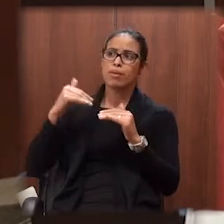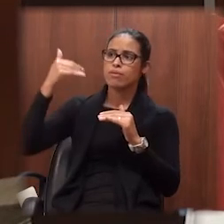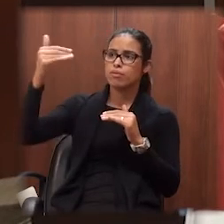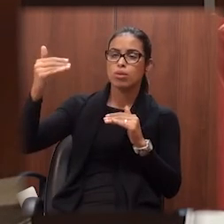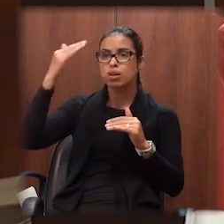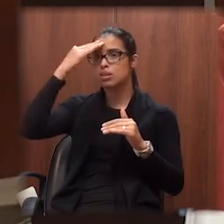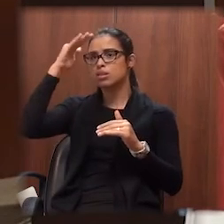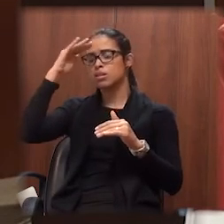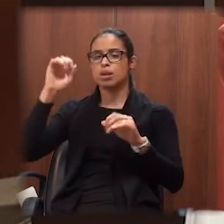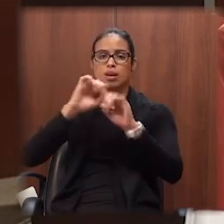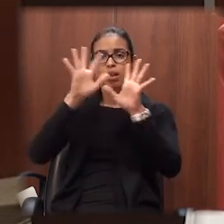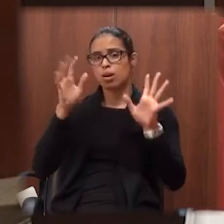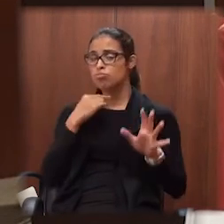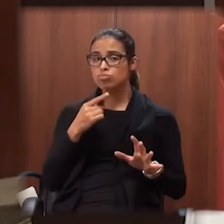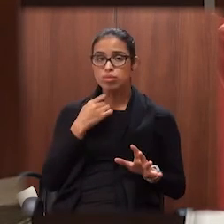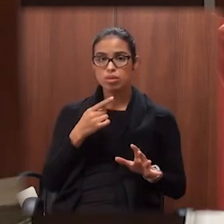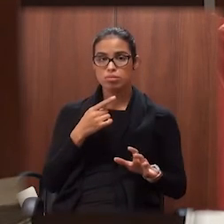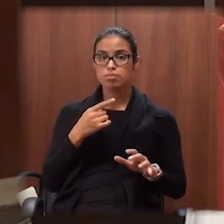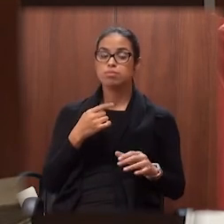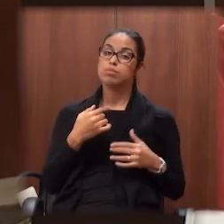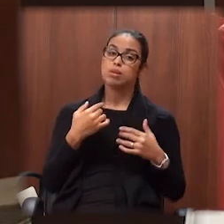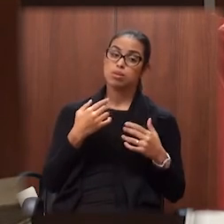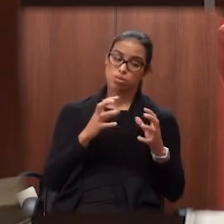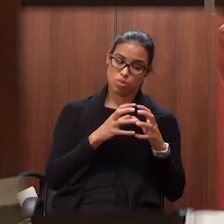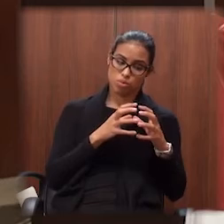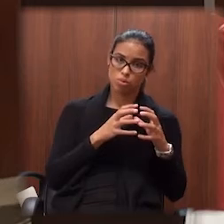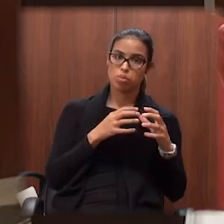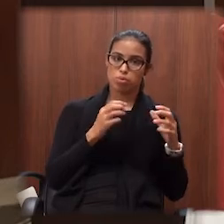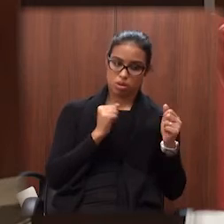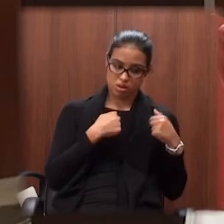Então, nós temos acompanhado